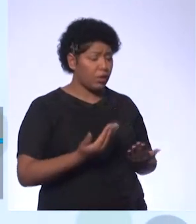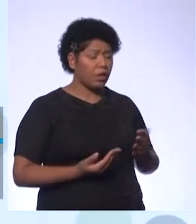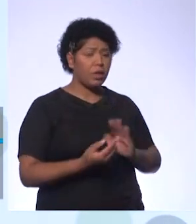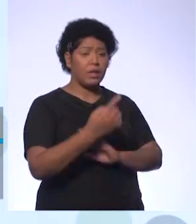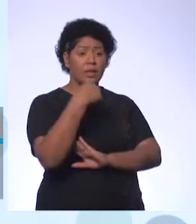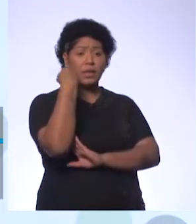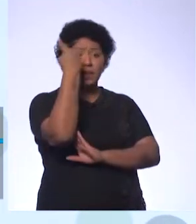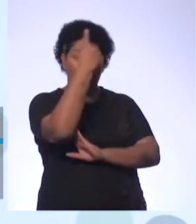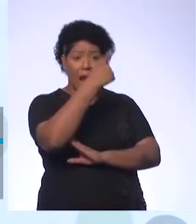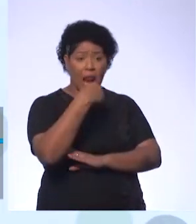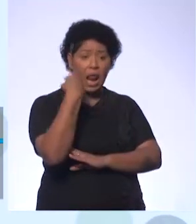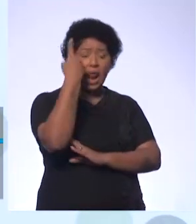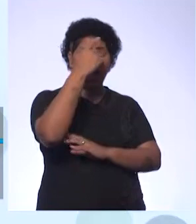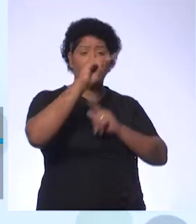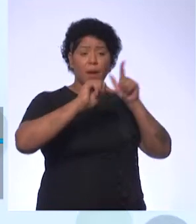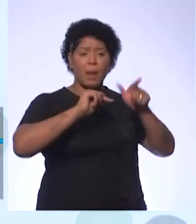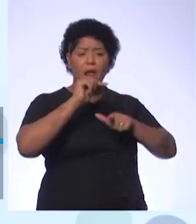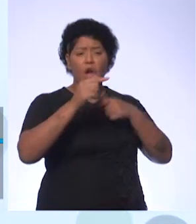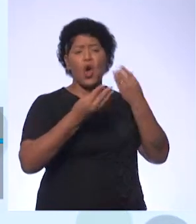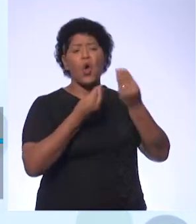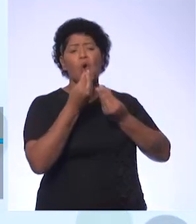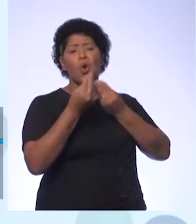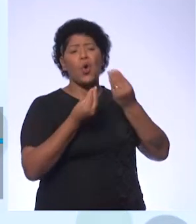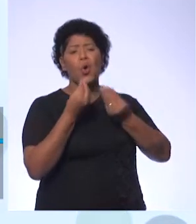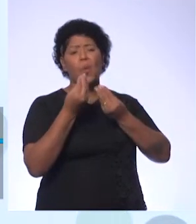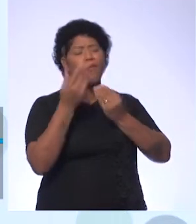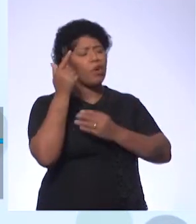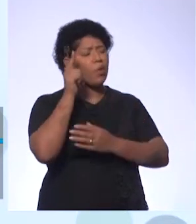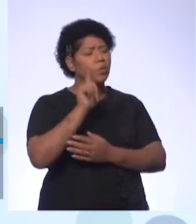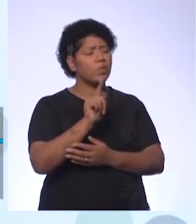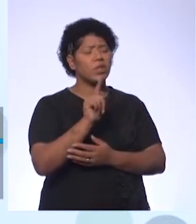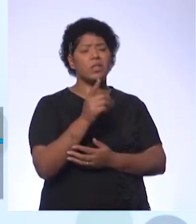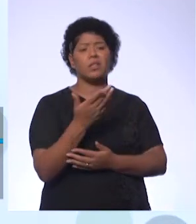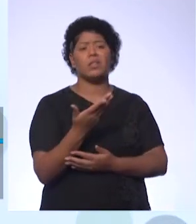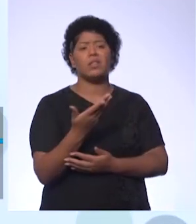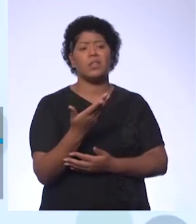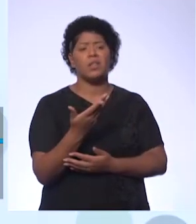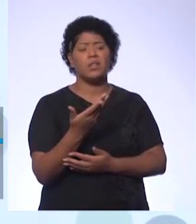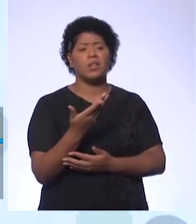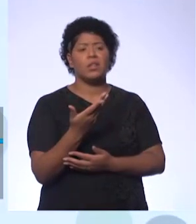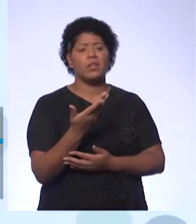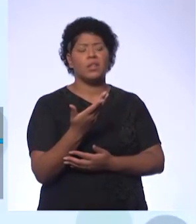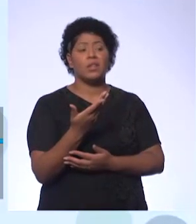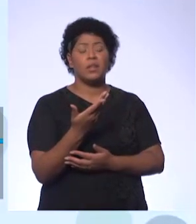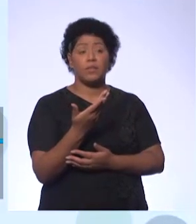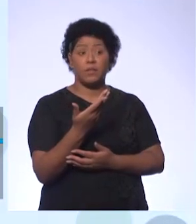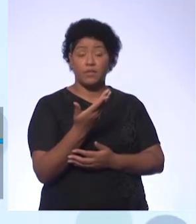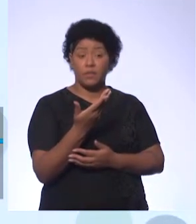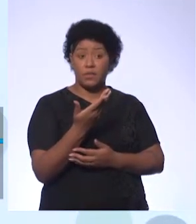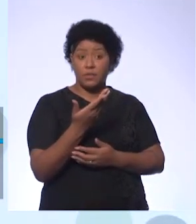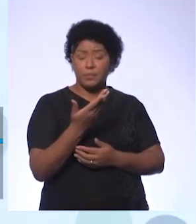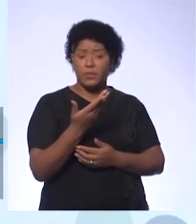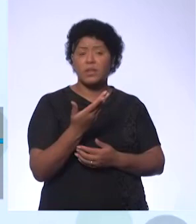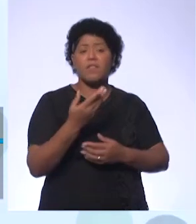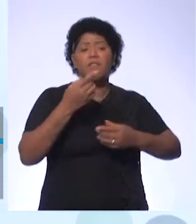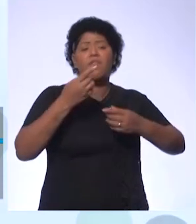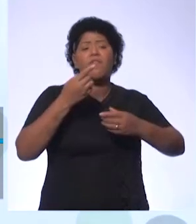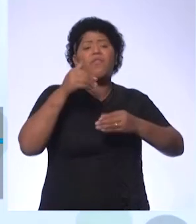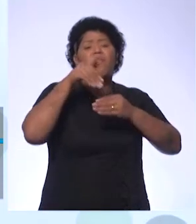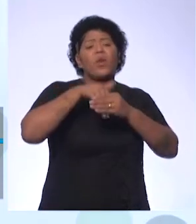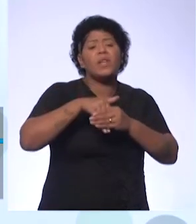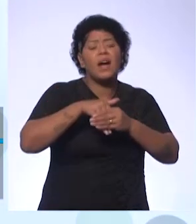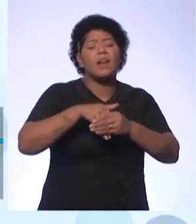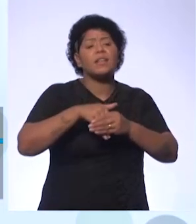14 horas por dia, como que esse operário ele vai conseguir exercer uma função política se ele